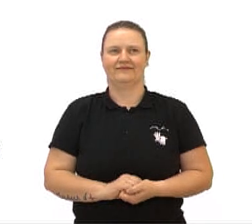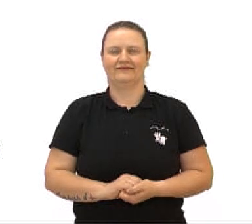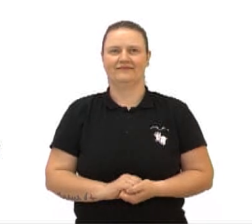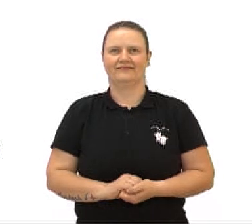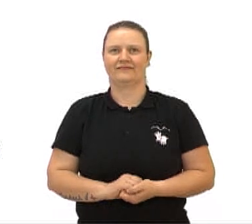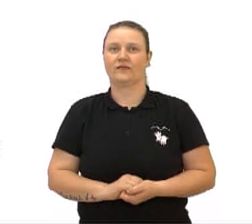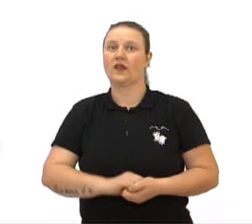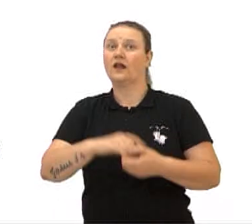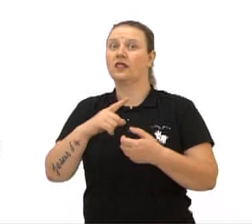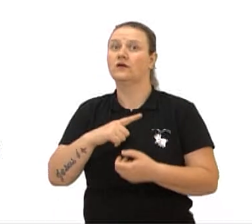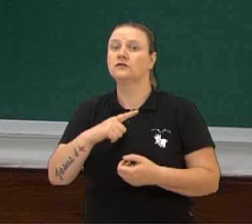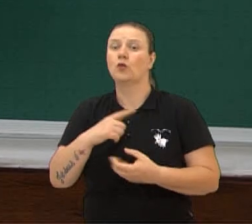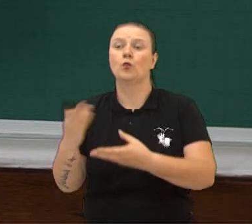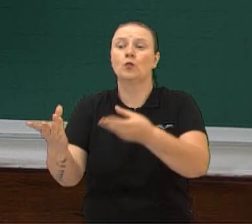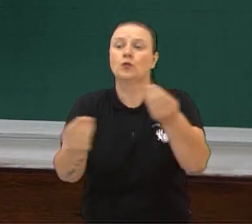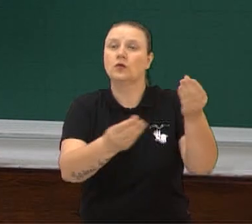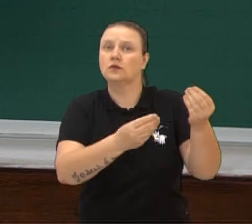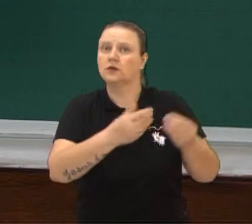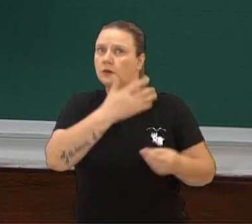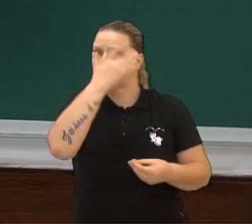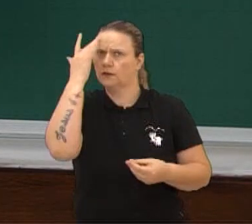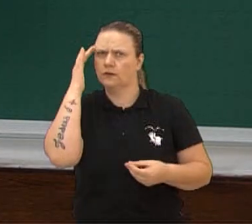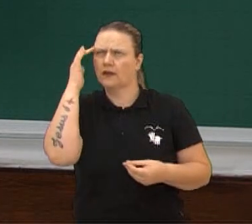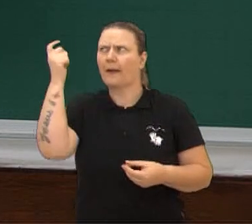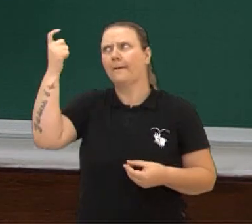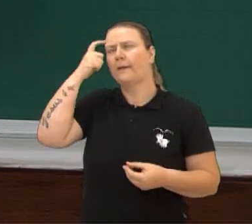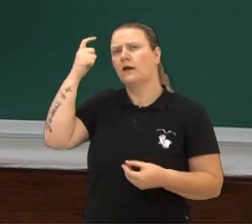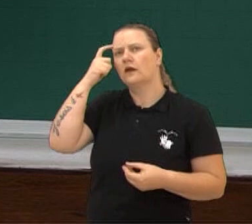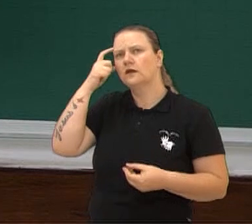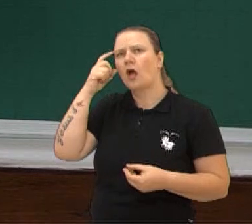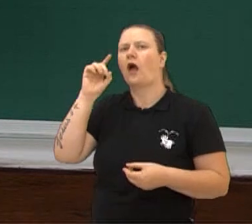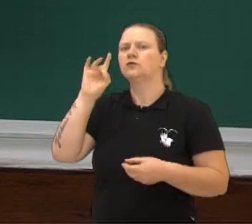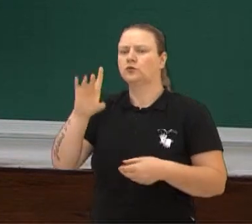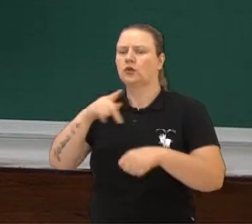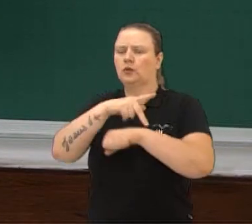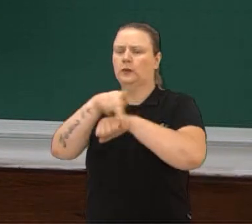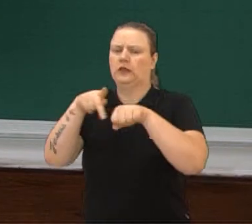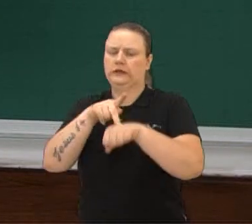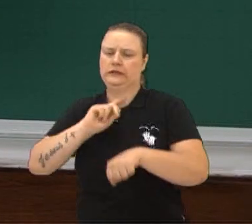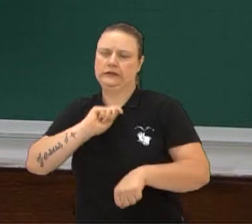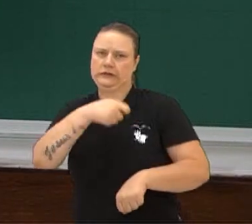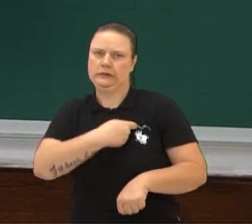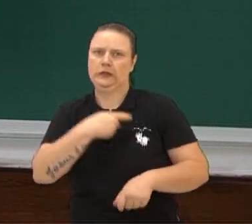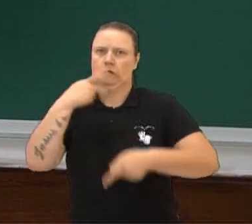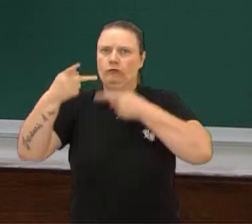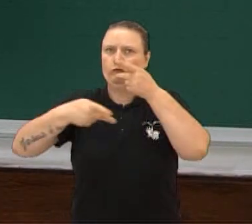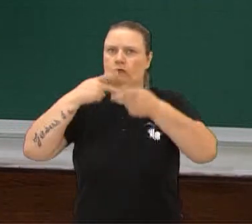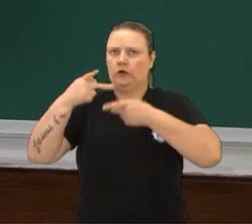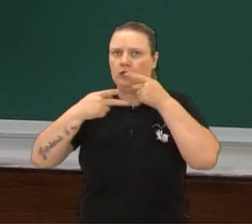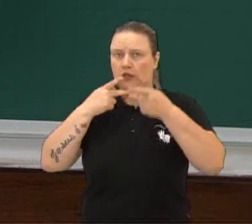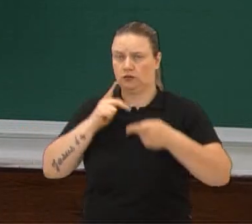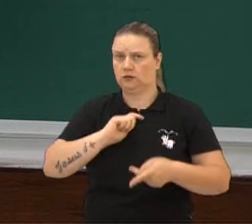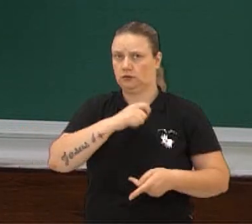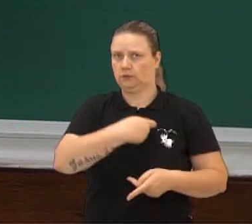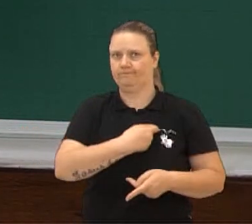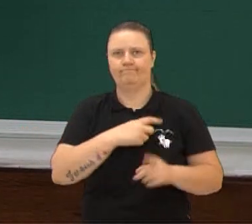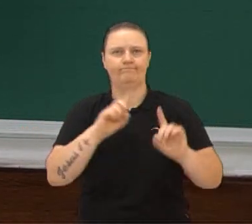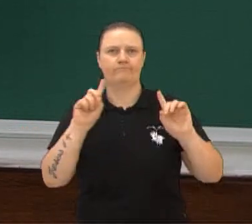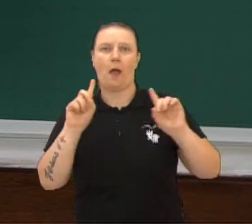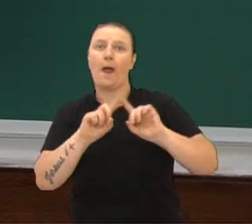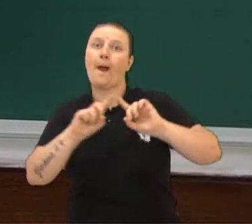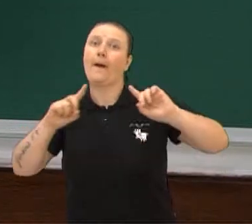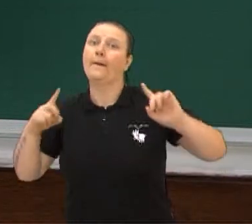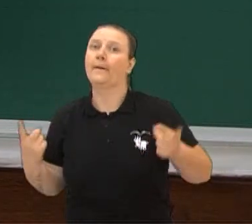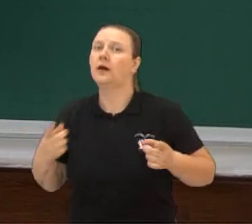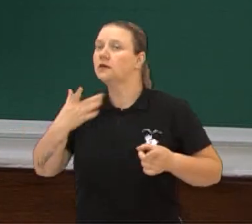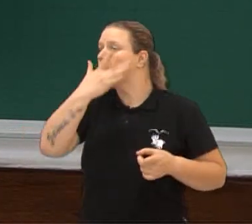países. Então, muitas pessoas acreditam que o espanhol é falado só na Espanha, né? Na Europa e na América. Mas, o que as pessoas não